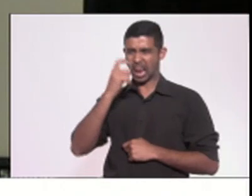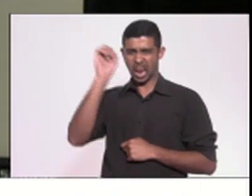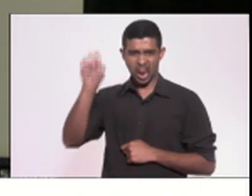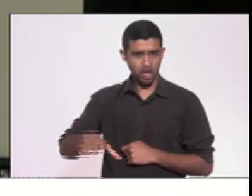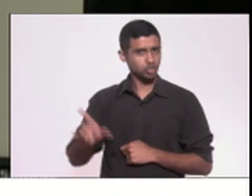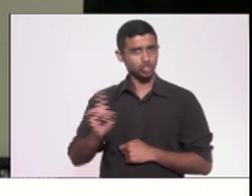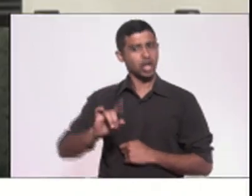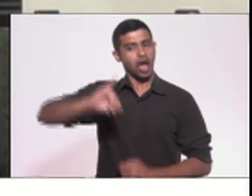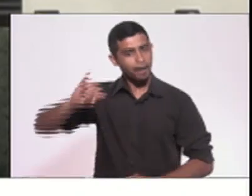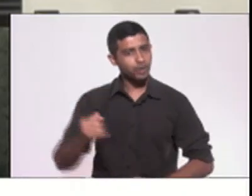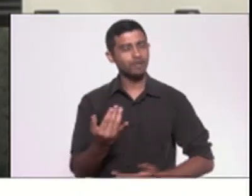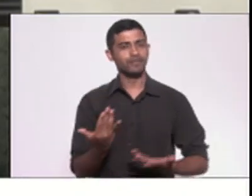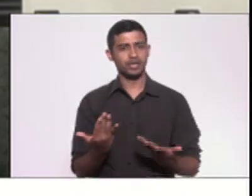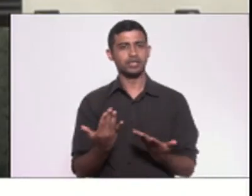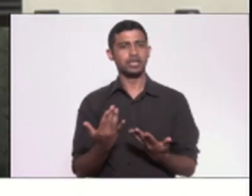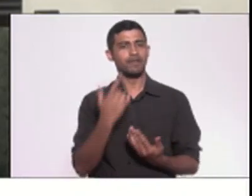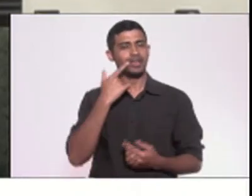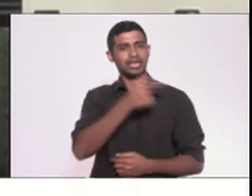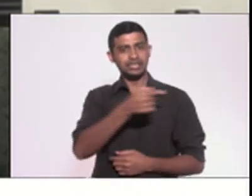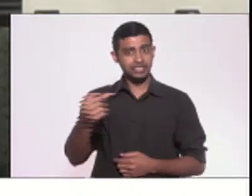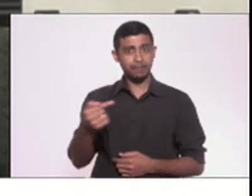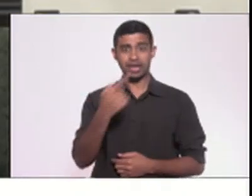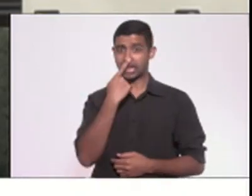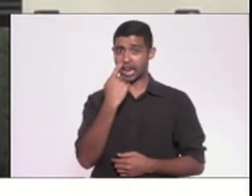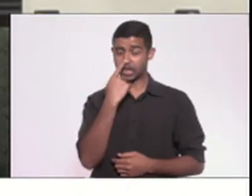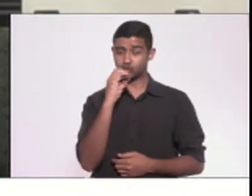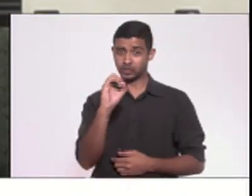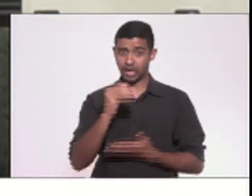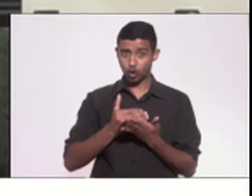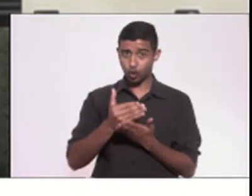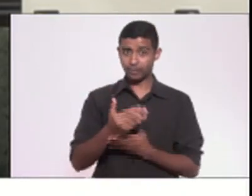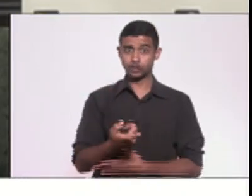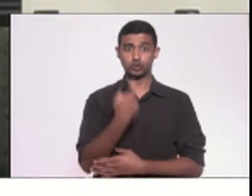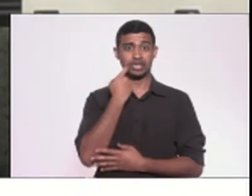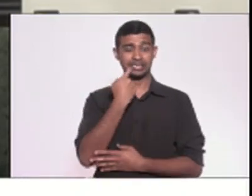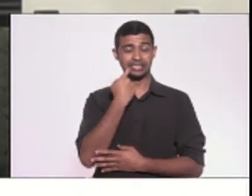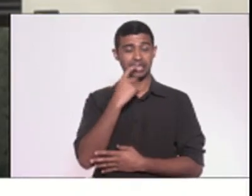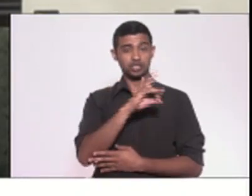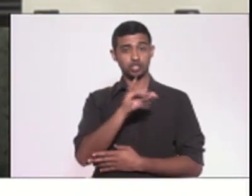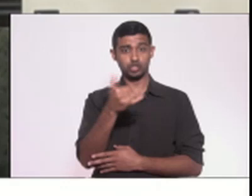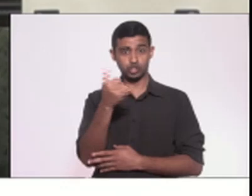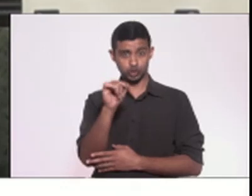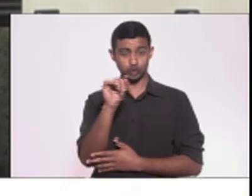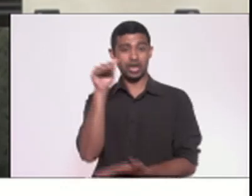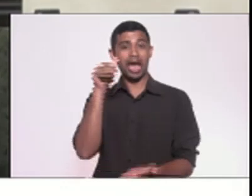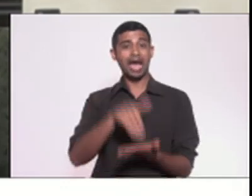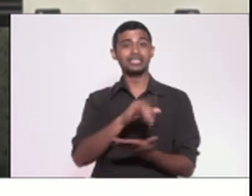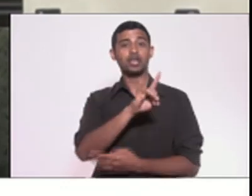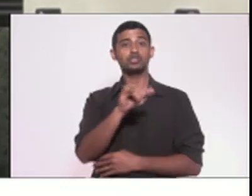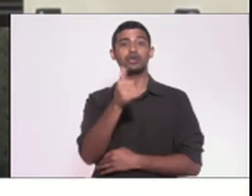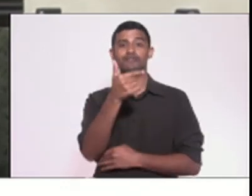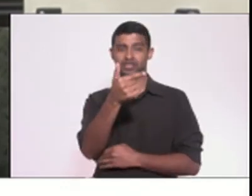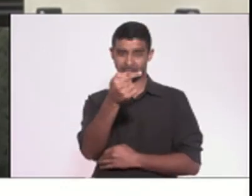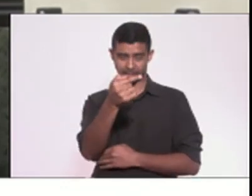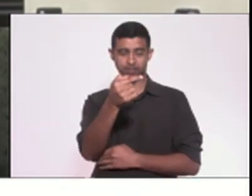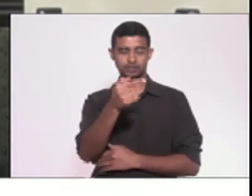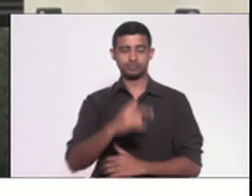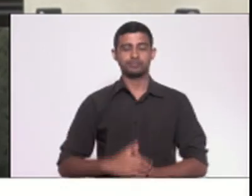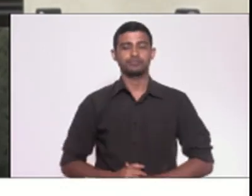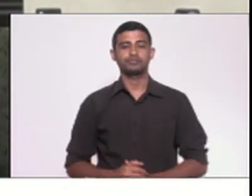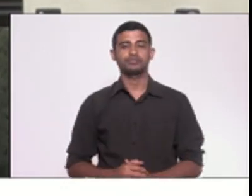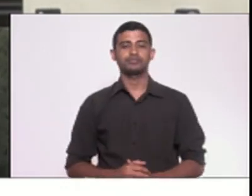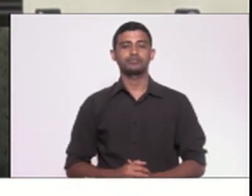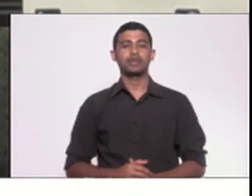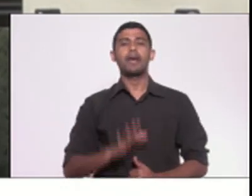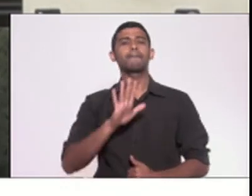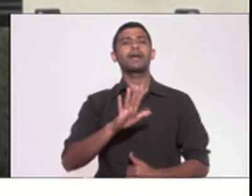E essa Semana Lixo Zero começou na sexta-feira, no dia 18, vai até o dia 27, mas é